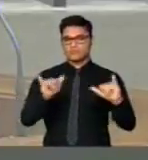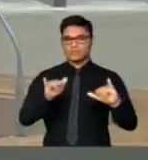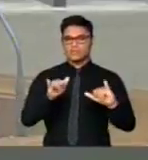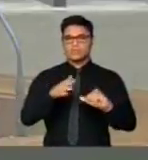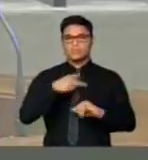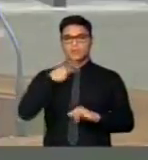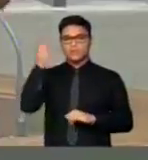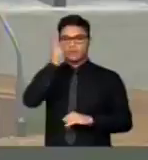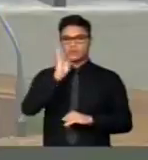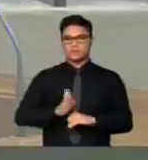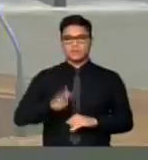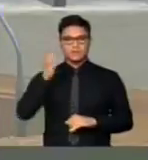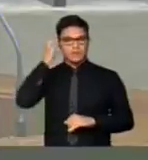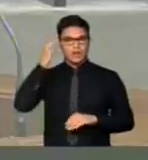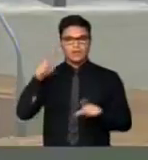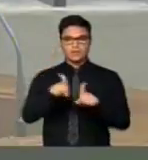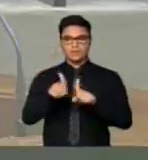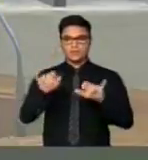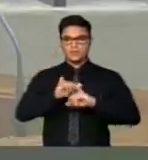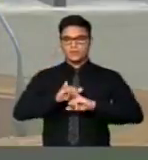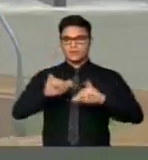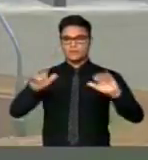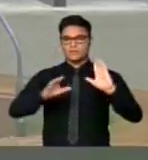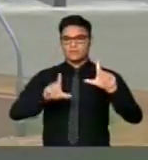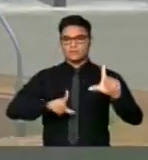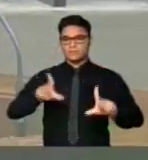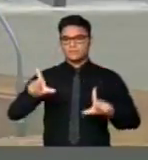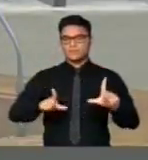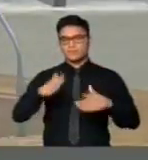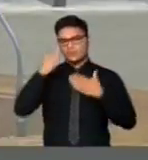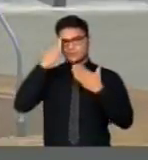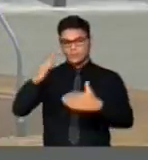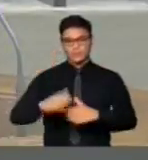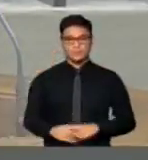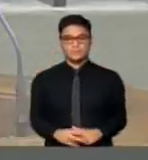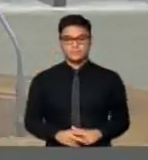pela Voz do Brasil e no meio de comunicação dessa casa. Muito obrigada.